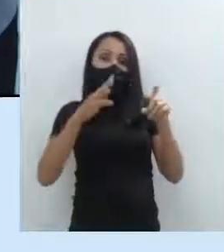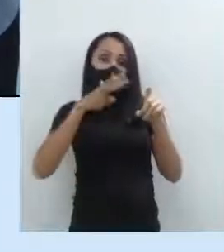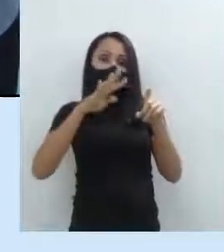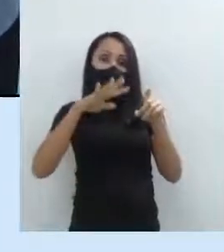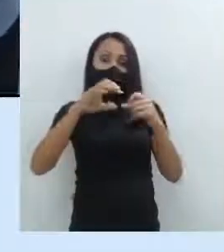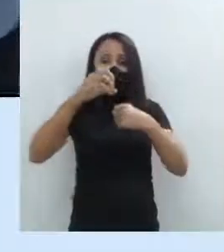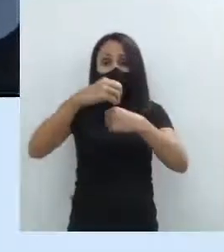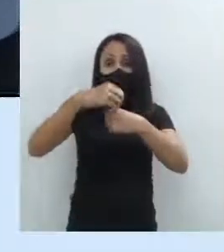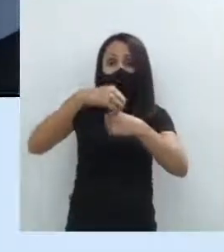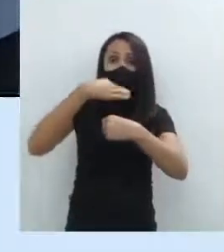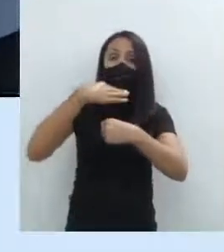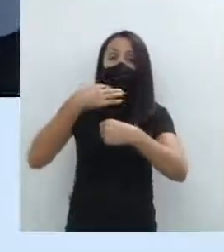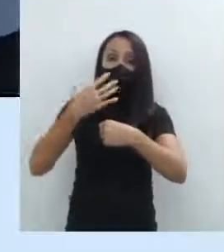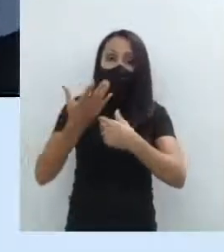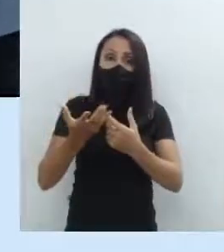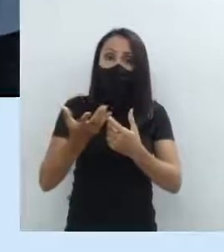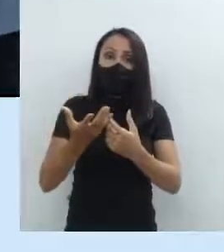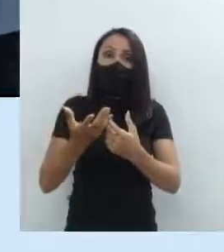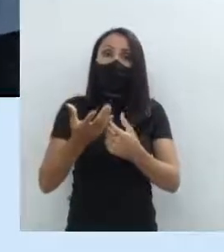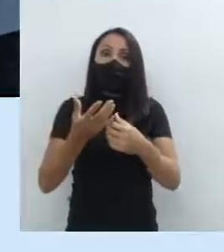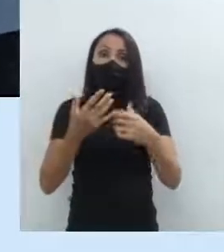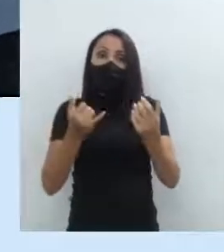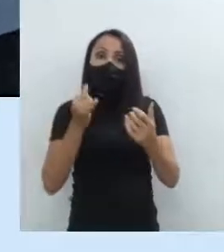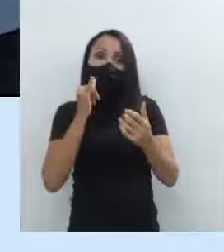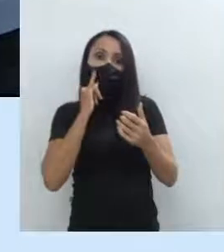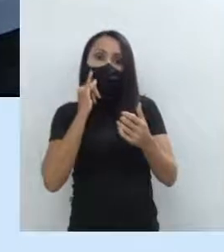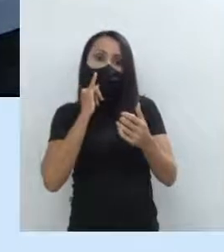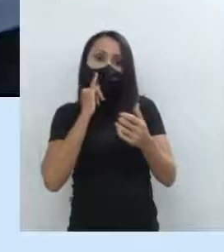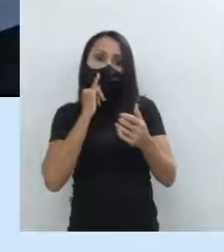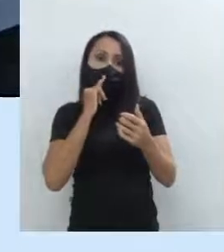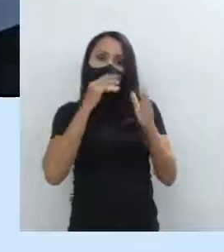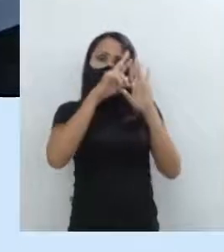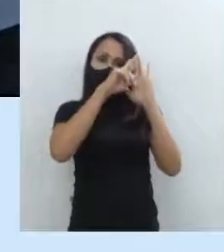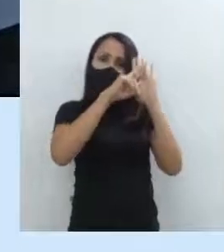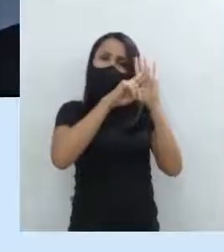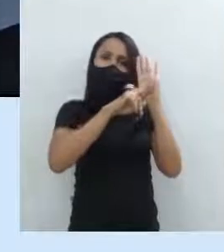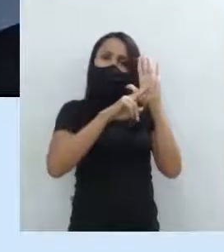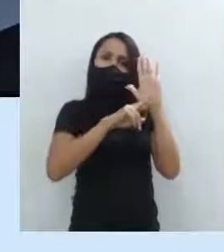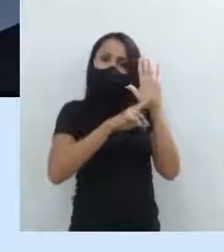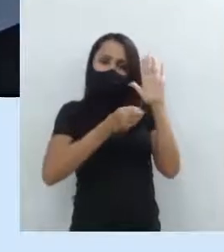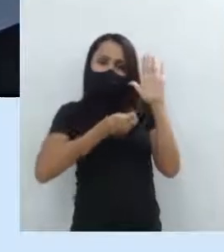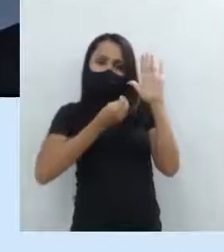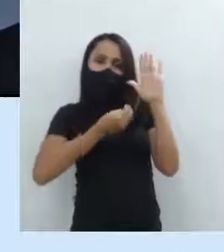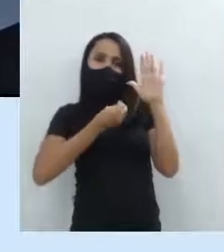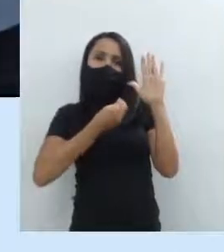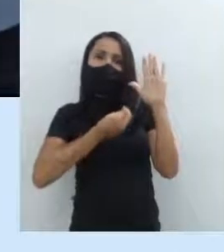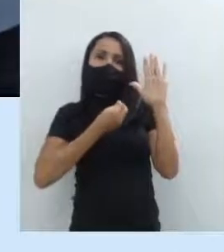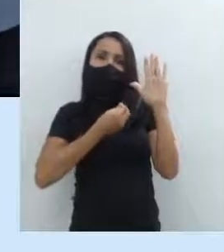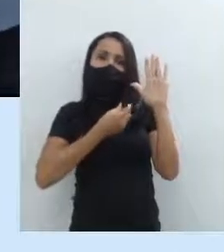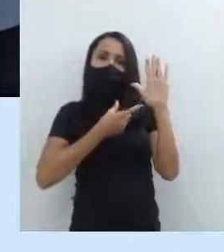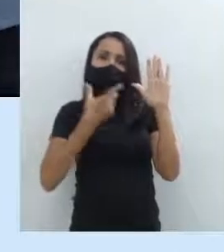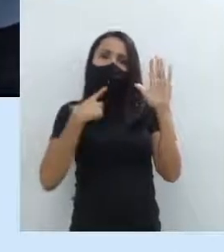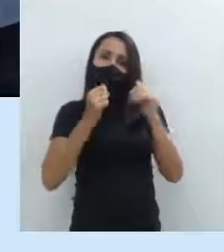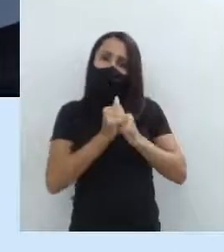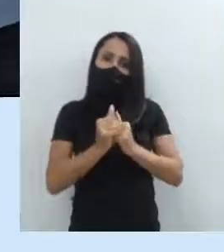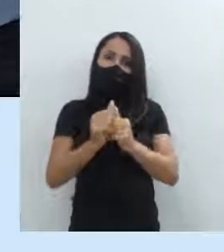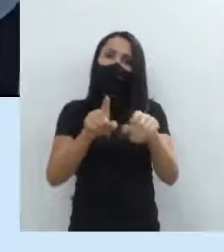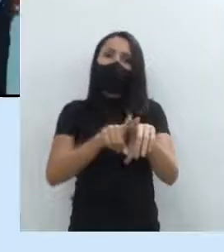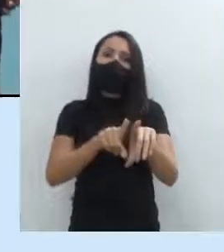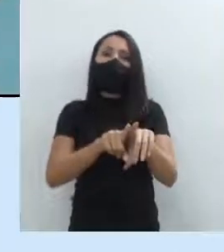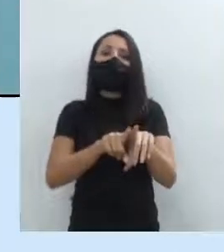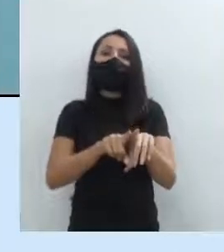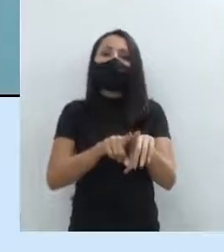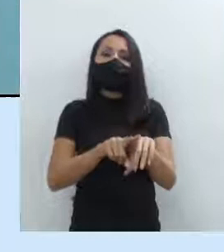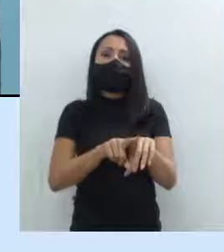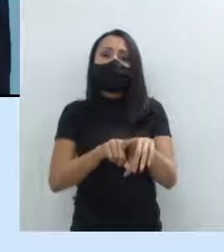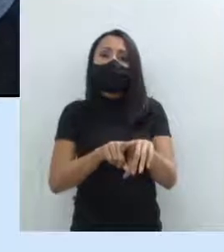transmitem, vão servir de exemplos, de normas ou paradigmas para que eu também possa seguir. Professor, se